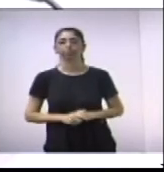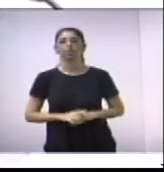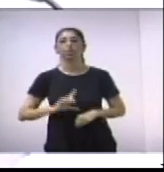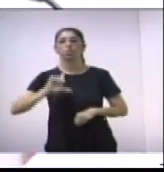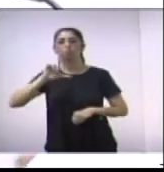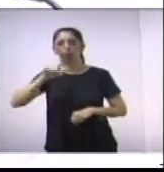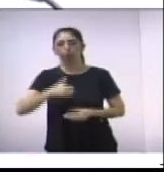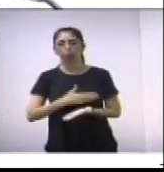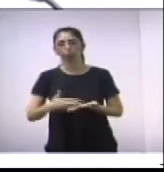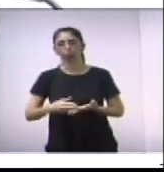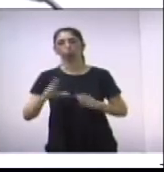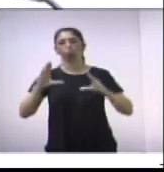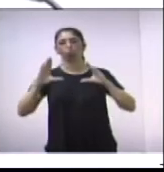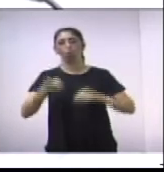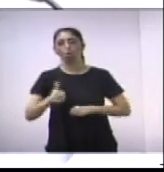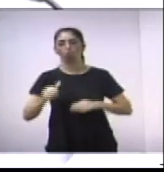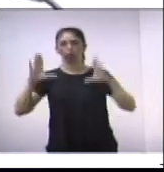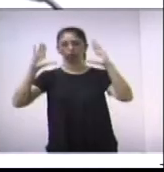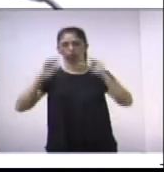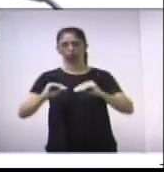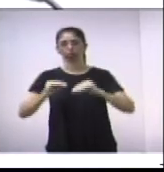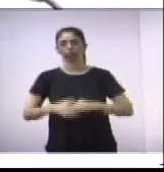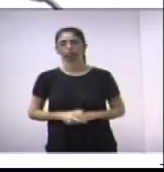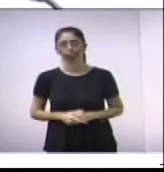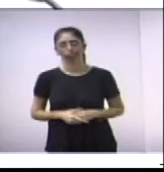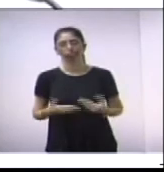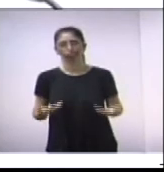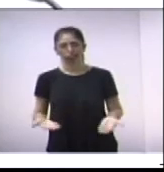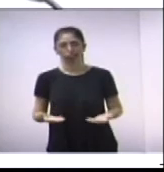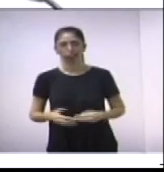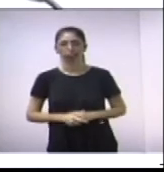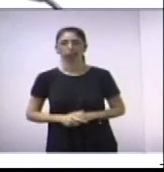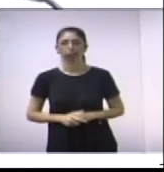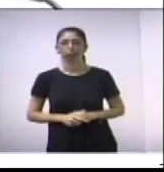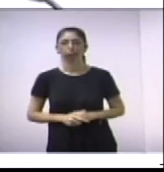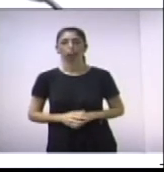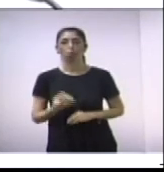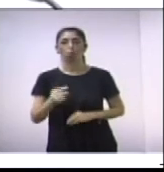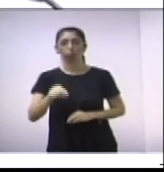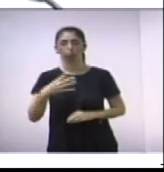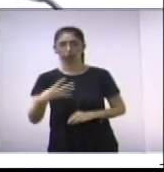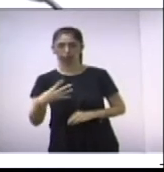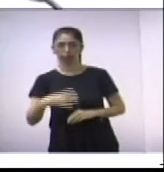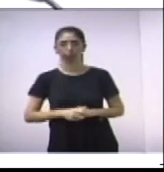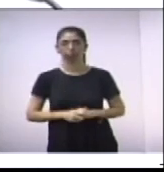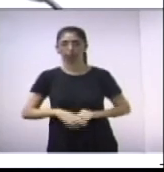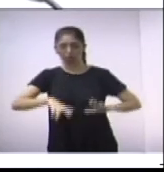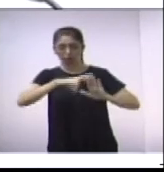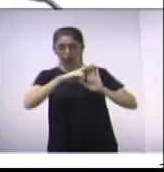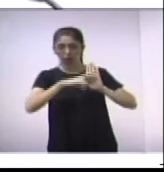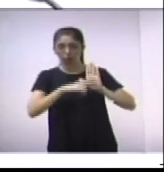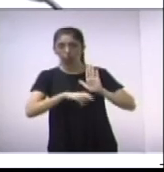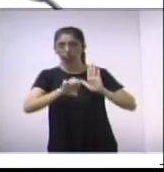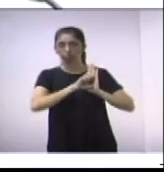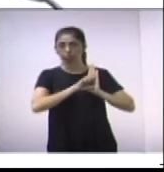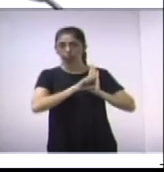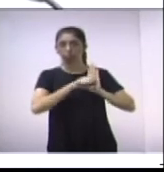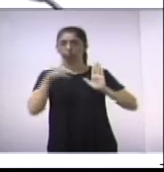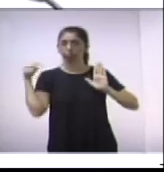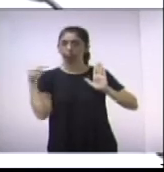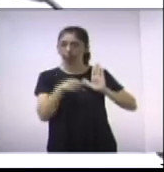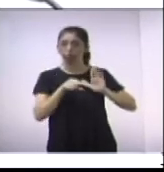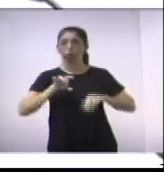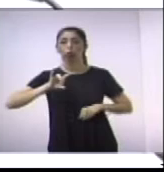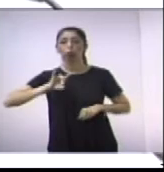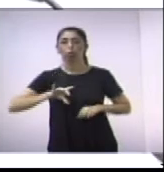às 23 horas. 52. No item 1.4.1 do referido edital, é frisado que